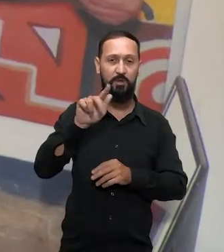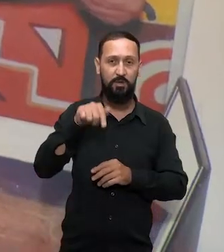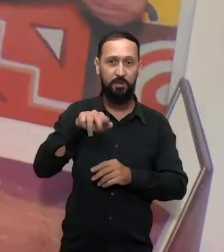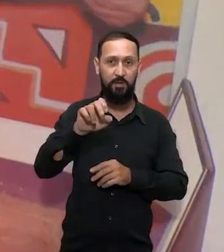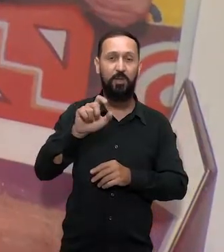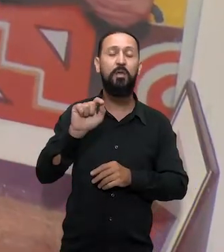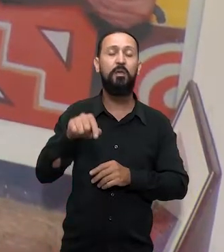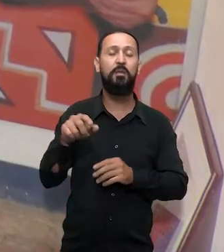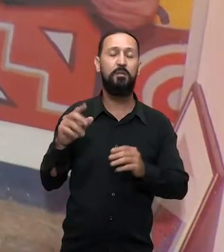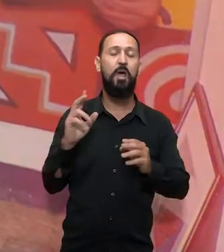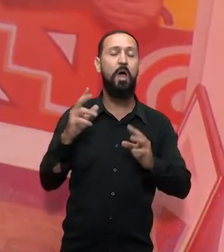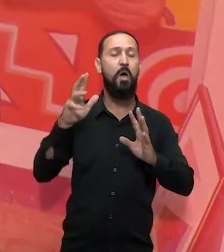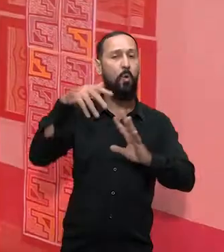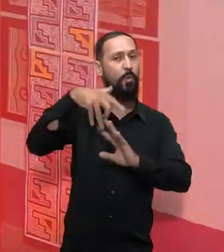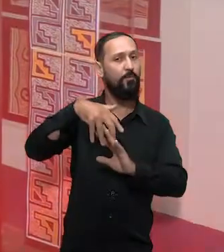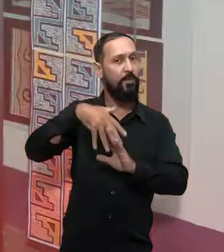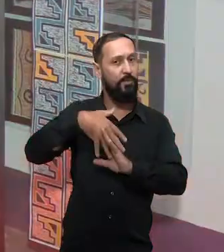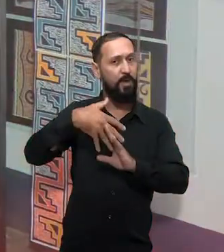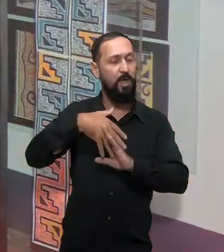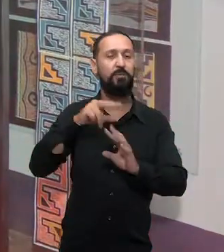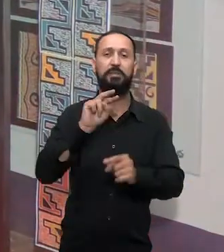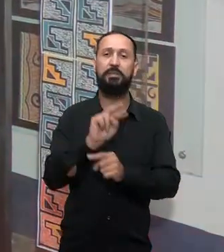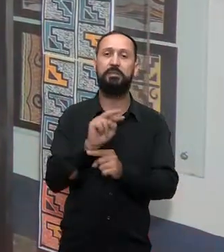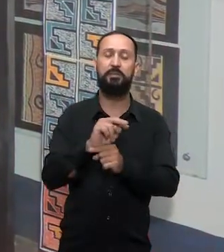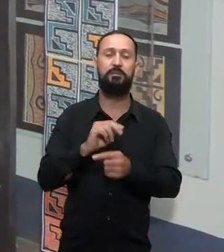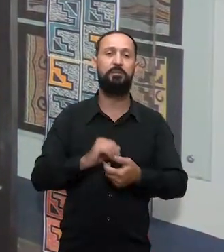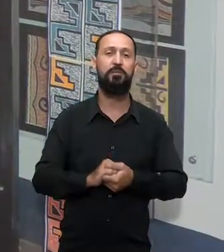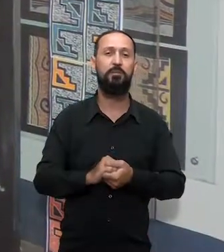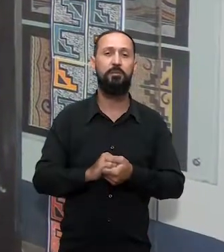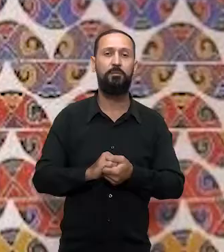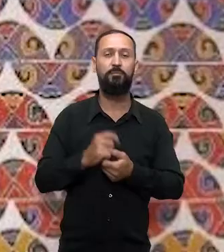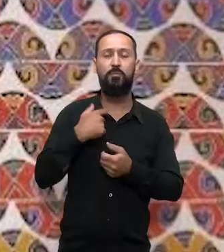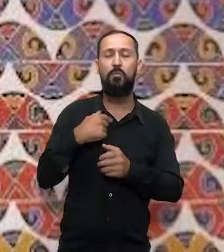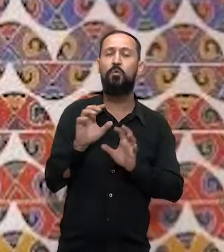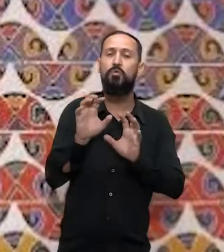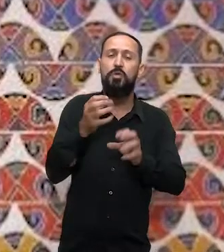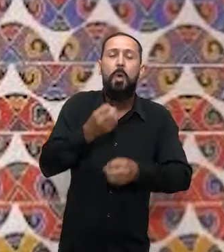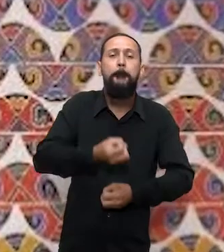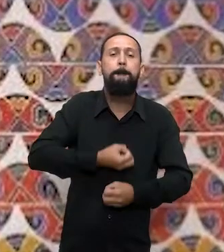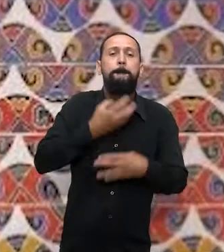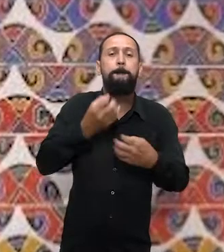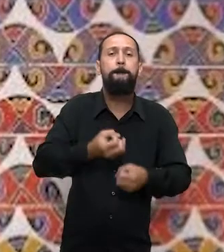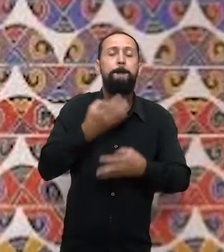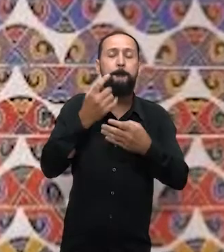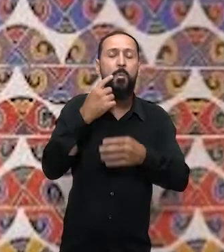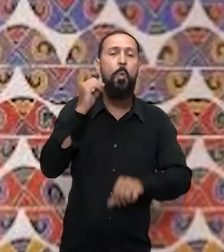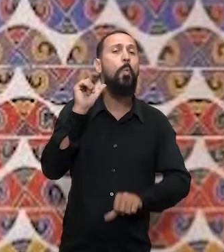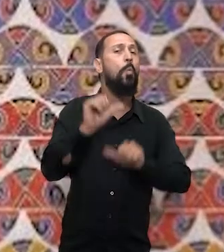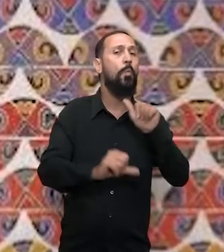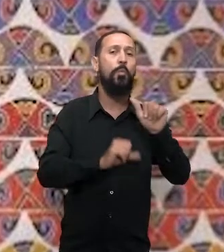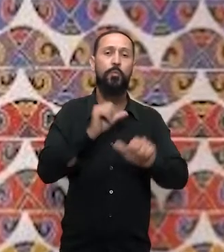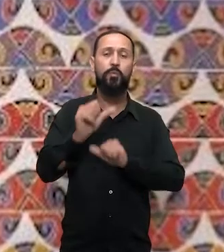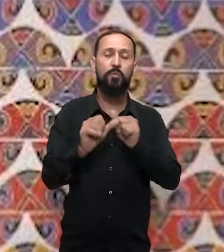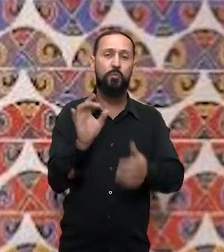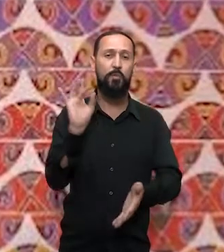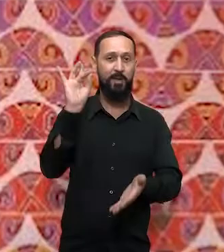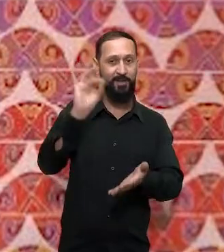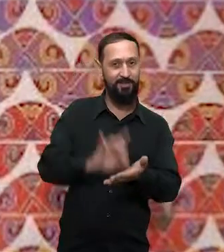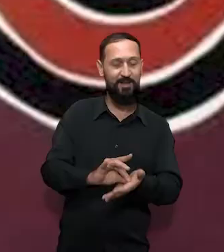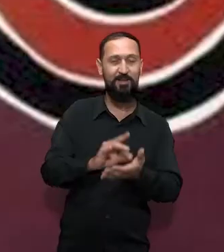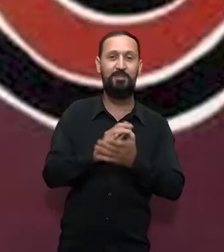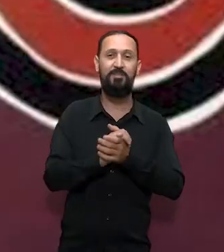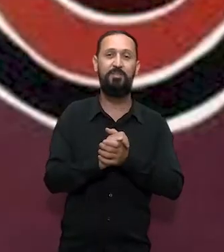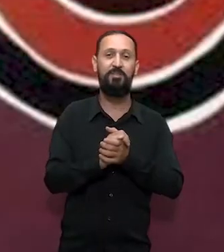da Universidade Federal de Mato Grosso do Sul. A racionalidade poética de Henrique se converteu em